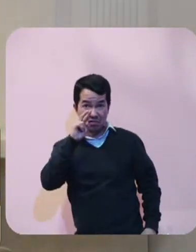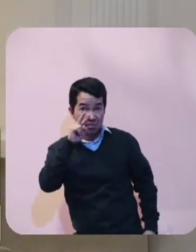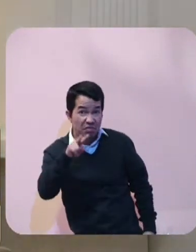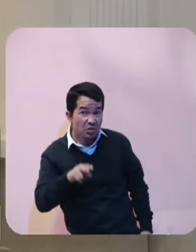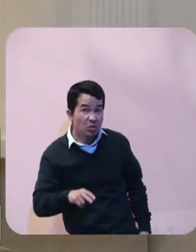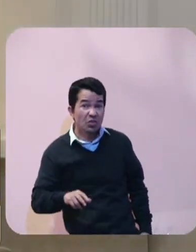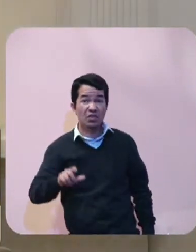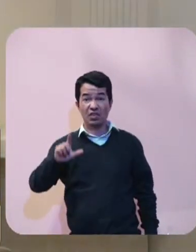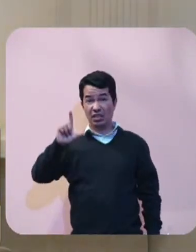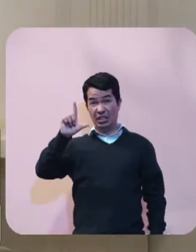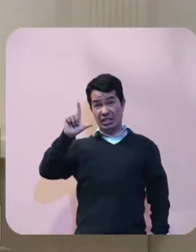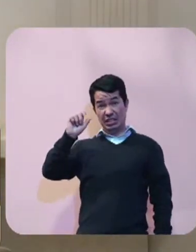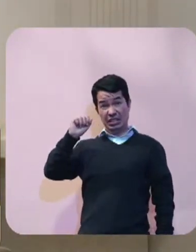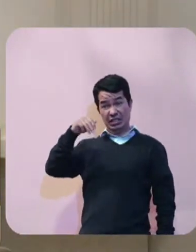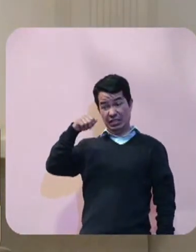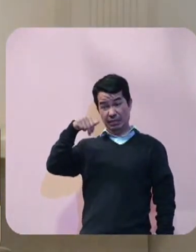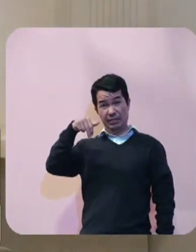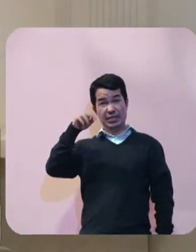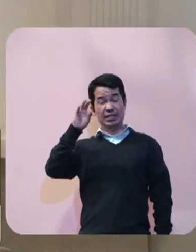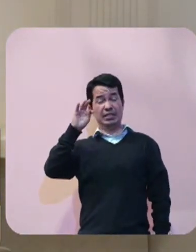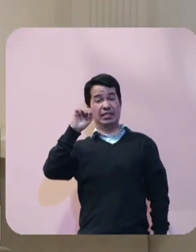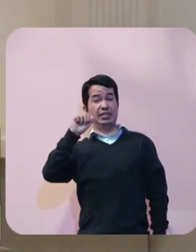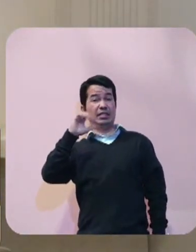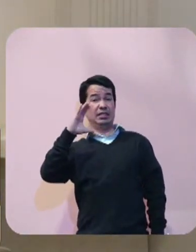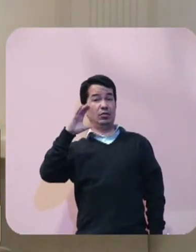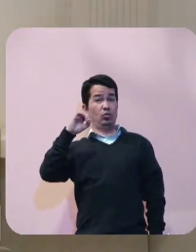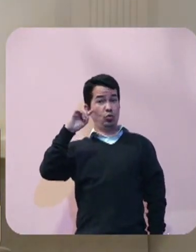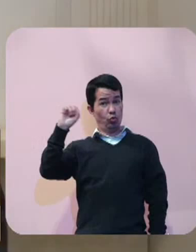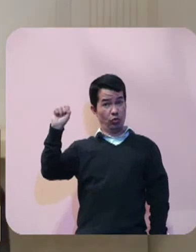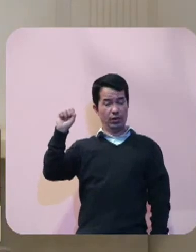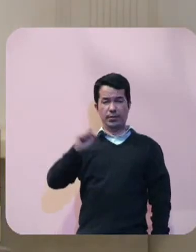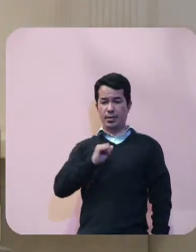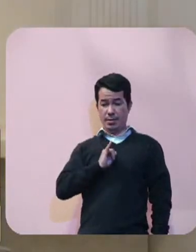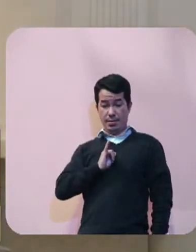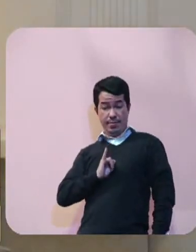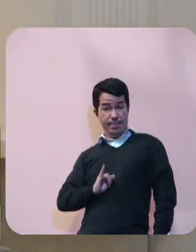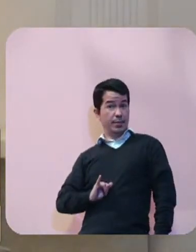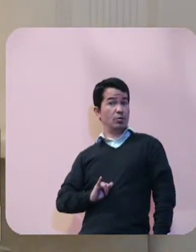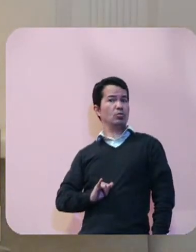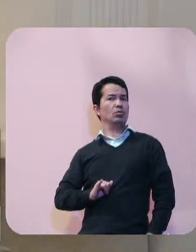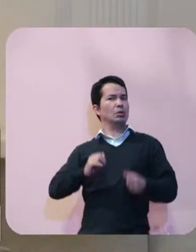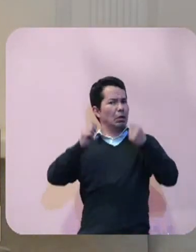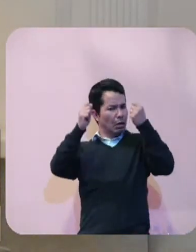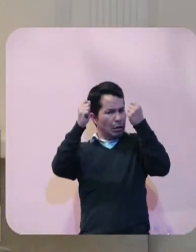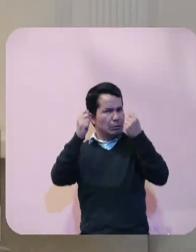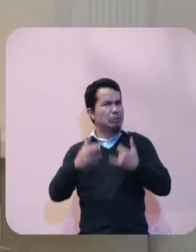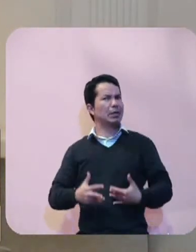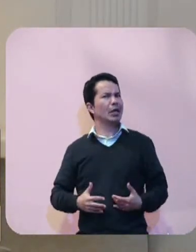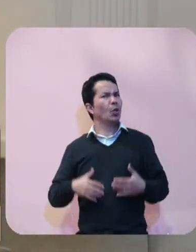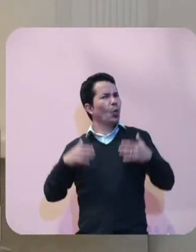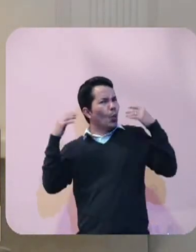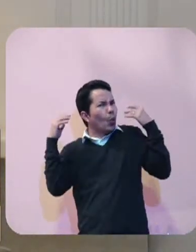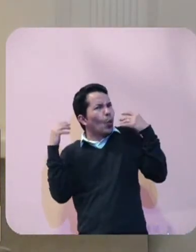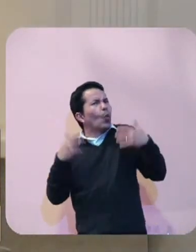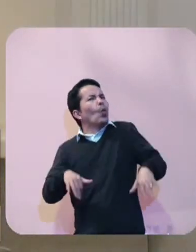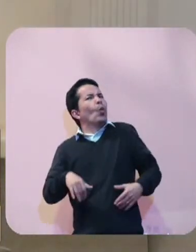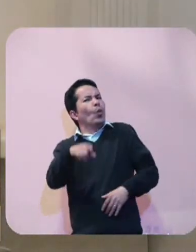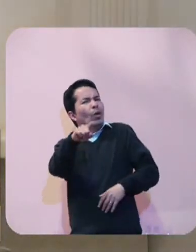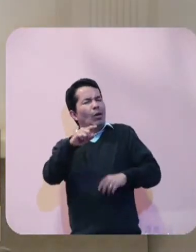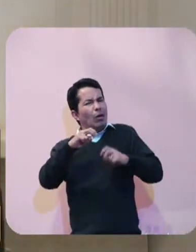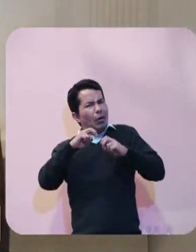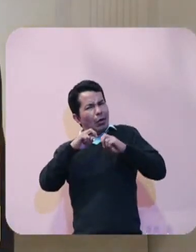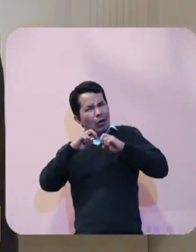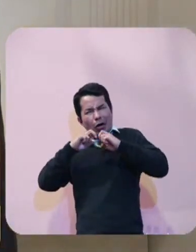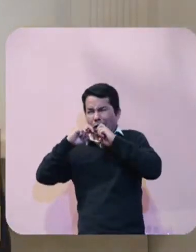olha, levanta, clama pela vida dos seus filhos. E essa é a terceira atitude que a Bíblia nos